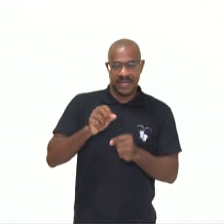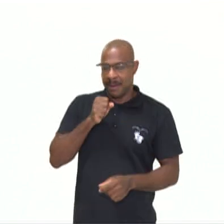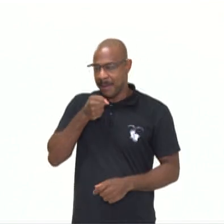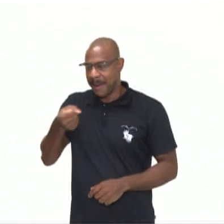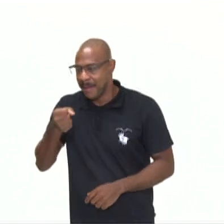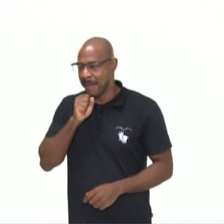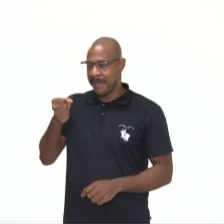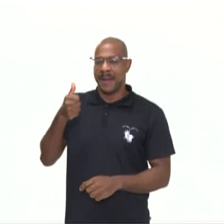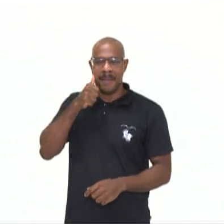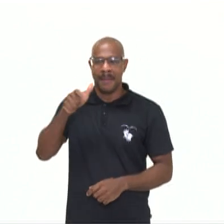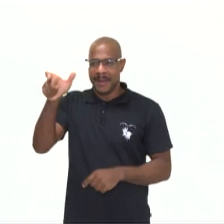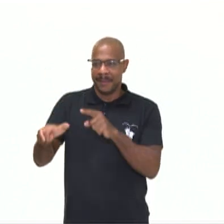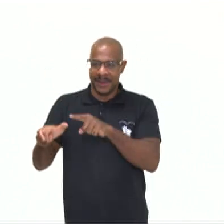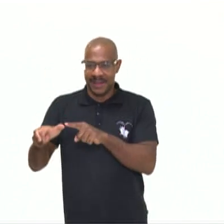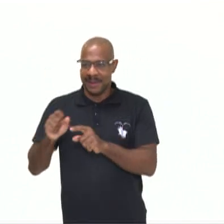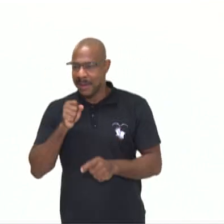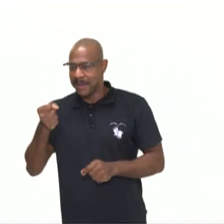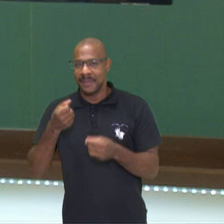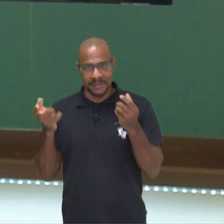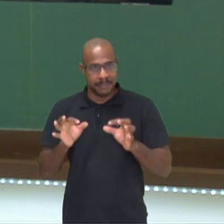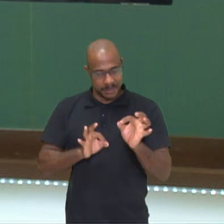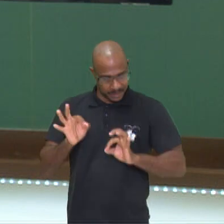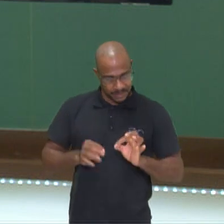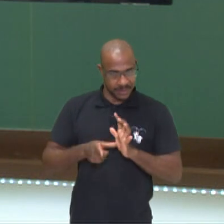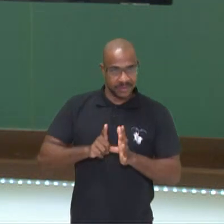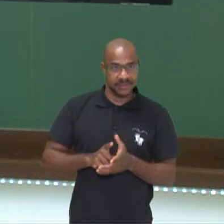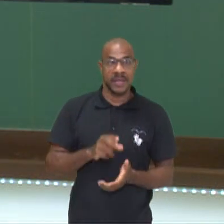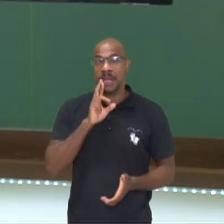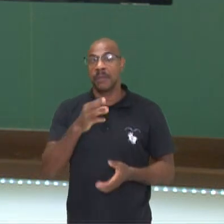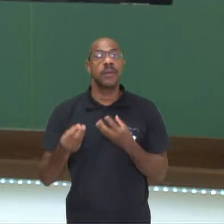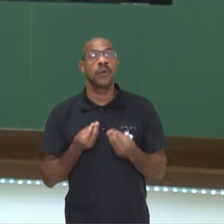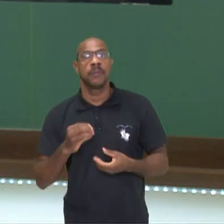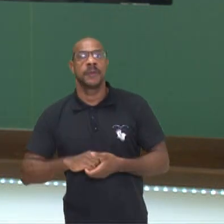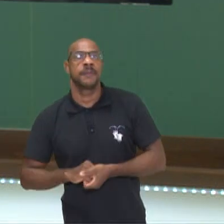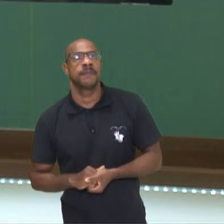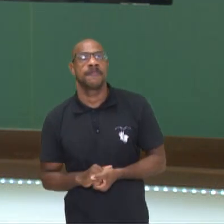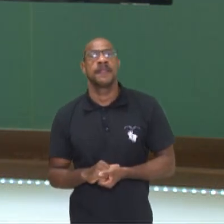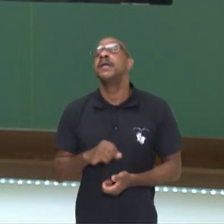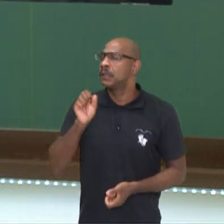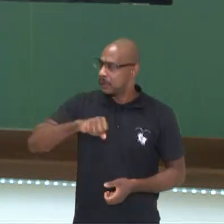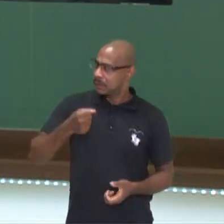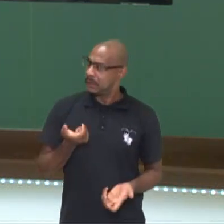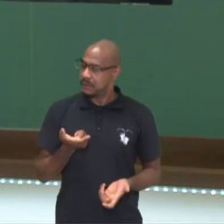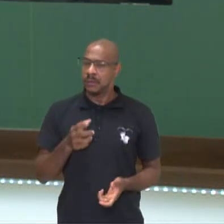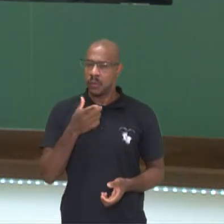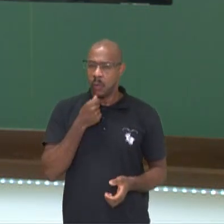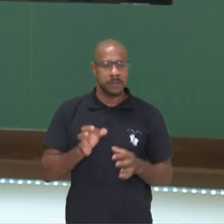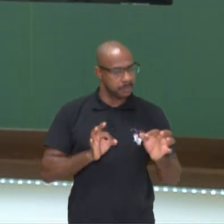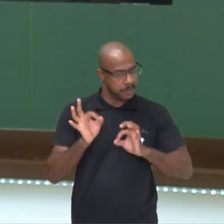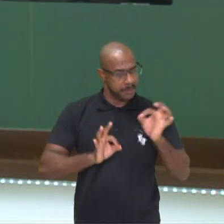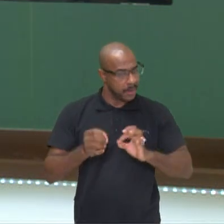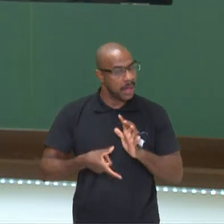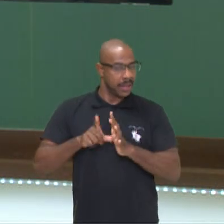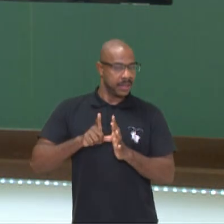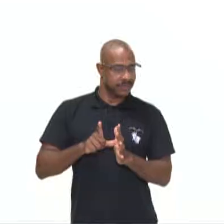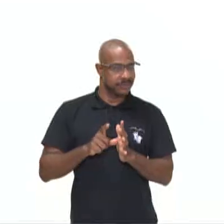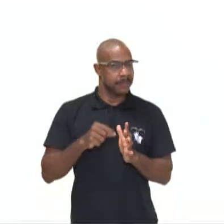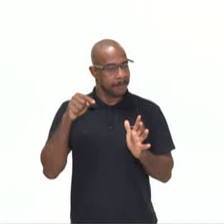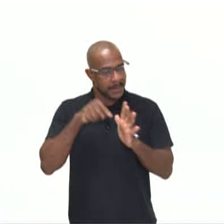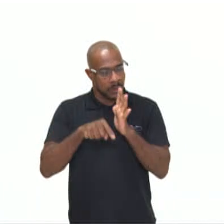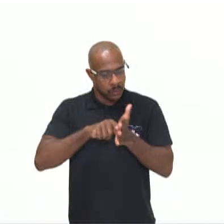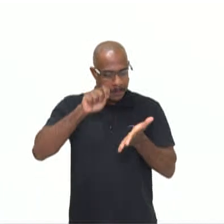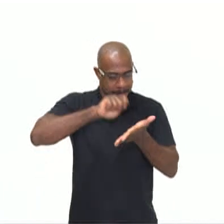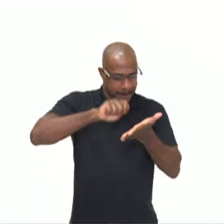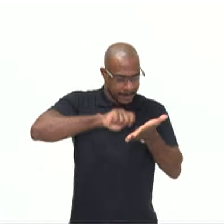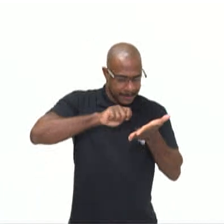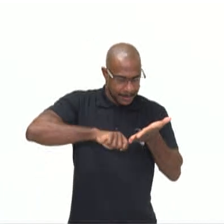Mia Couto é volto justifique sua resposta vamos ver então É sim houve preparo pois às